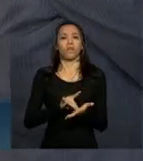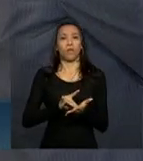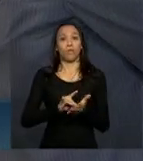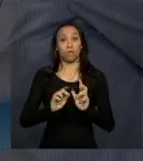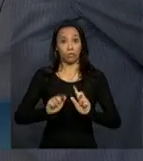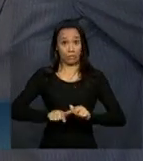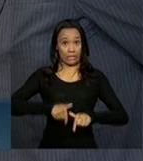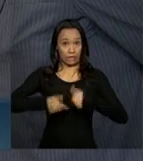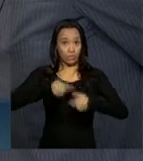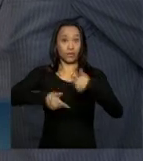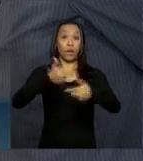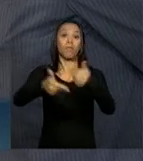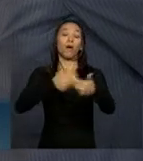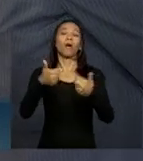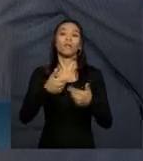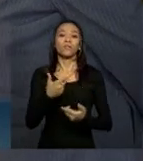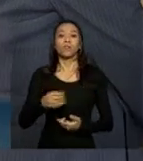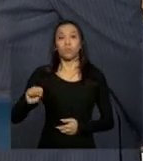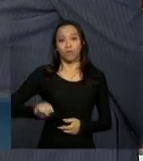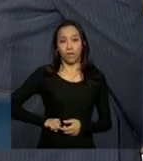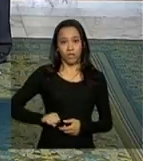de um embaixador no Brasil.